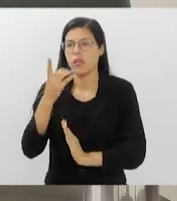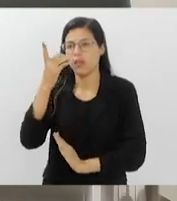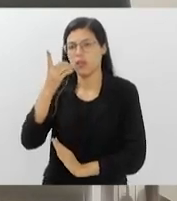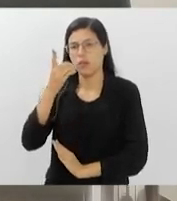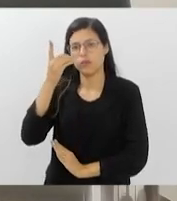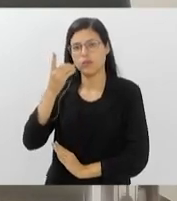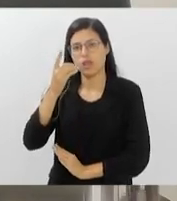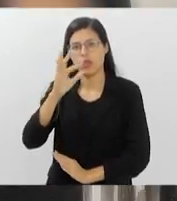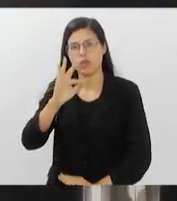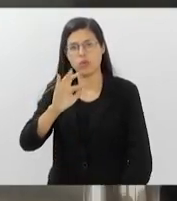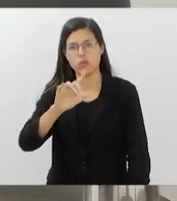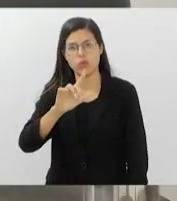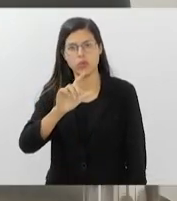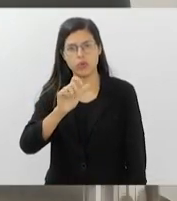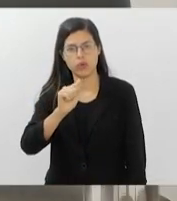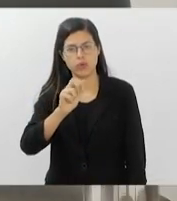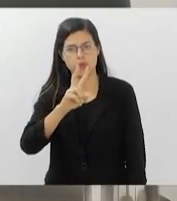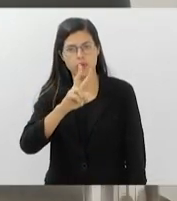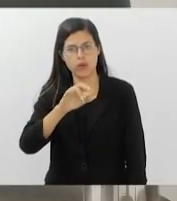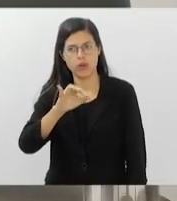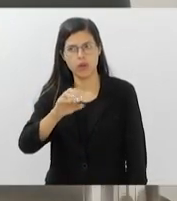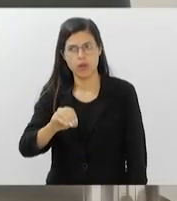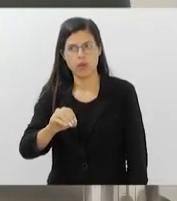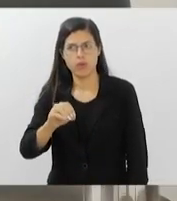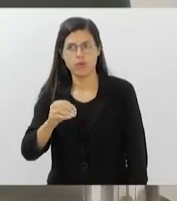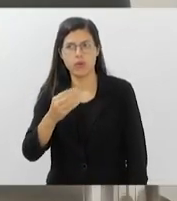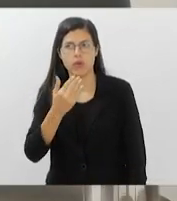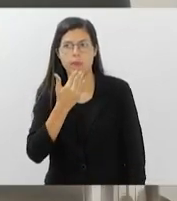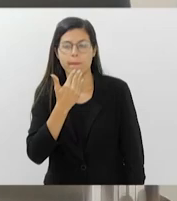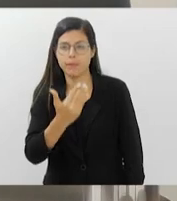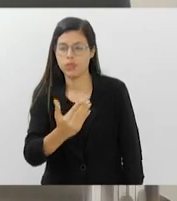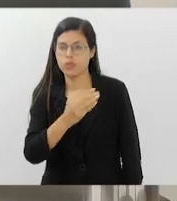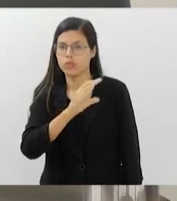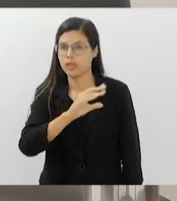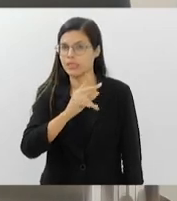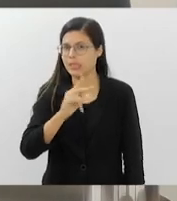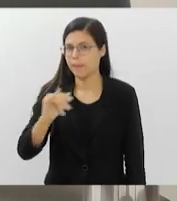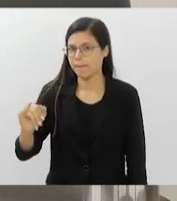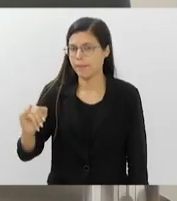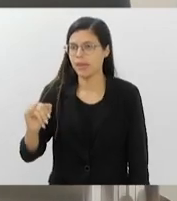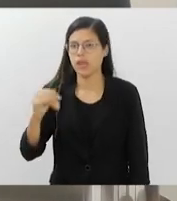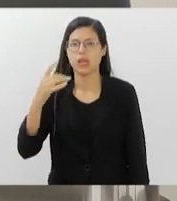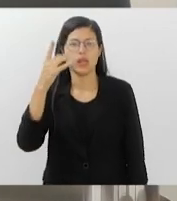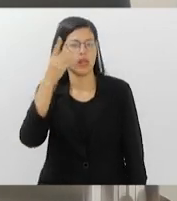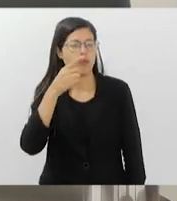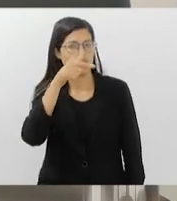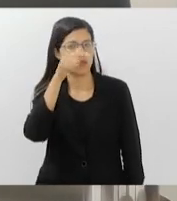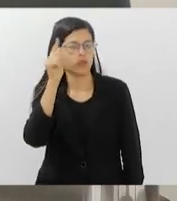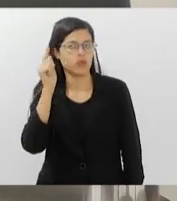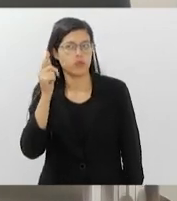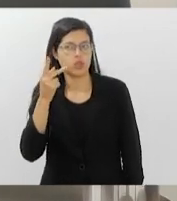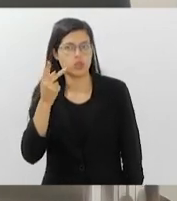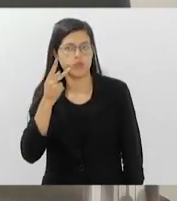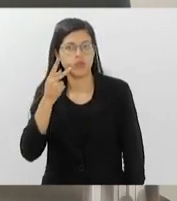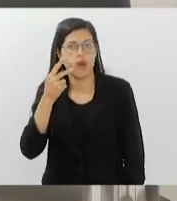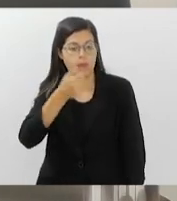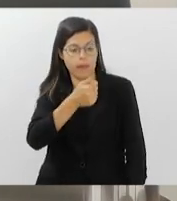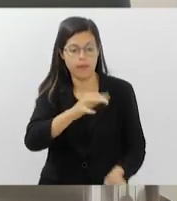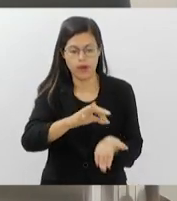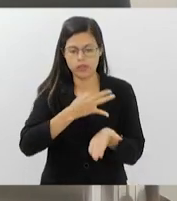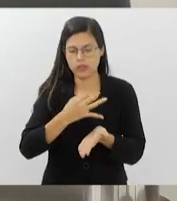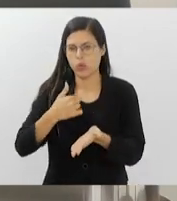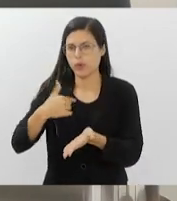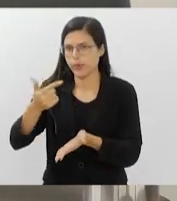serafin que chegou com seu pedido de requisição de CPI e deputado Luis Paulo foi o primeiro a assinar eu fui a segunda a